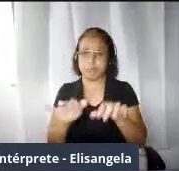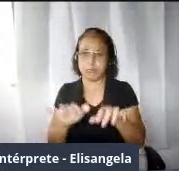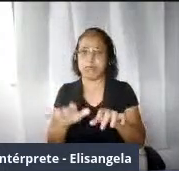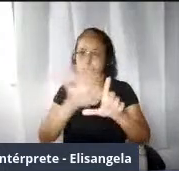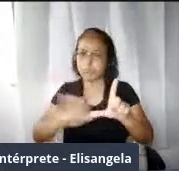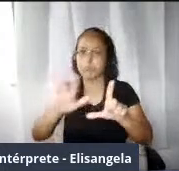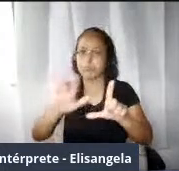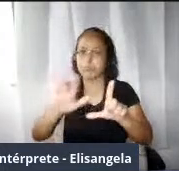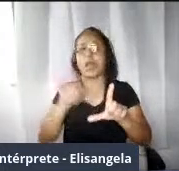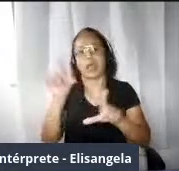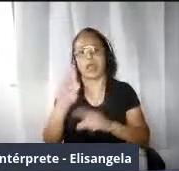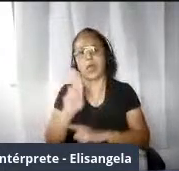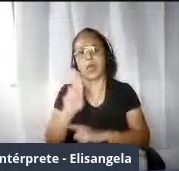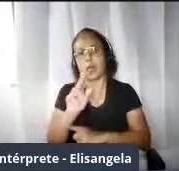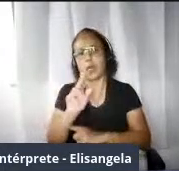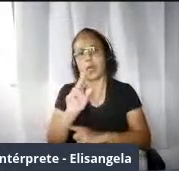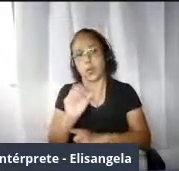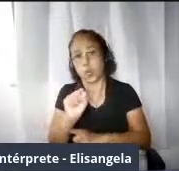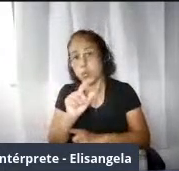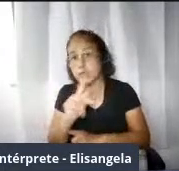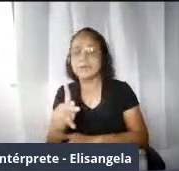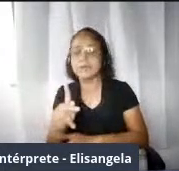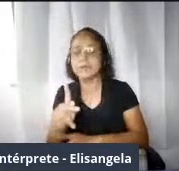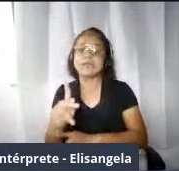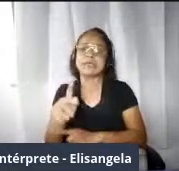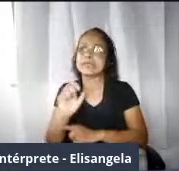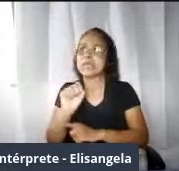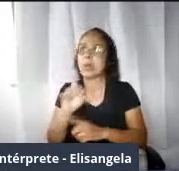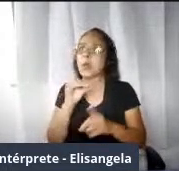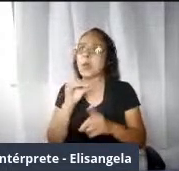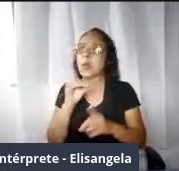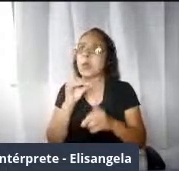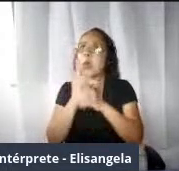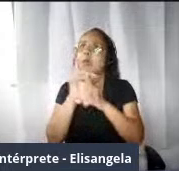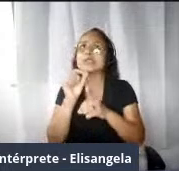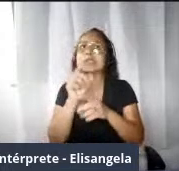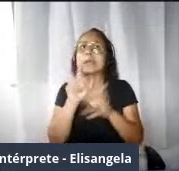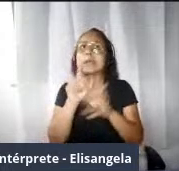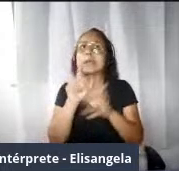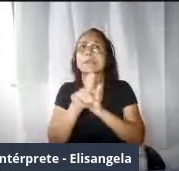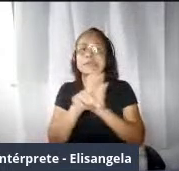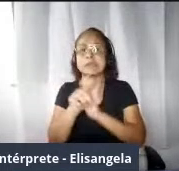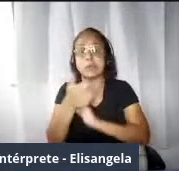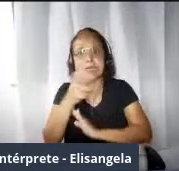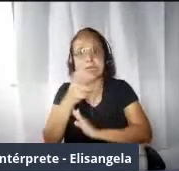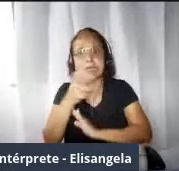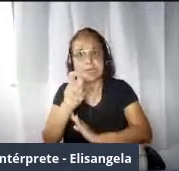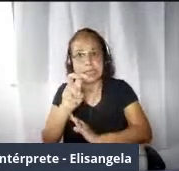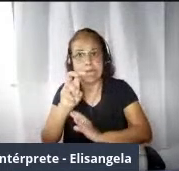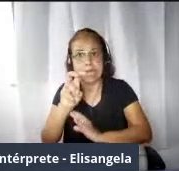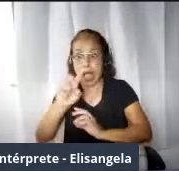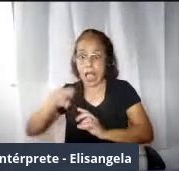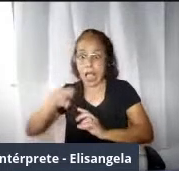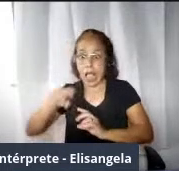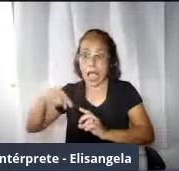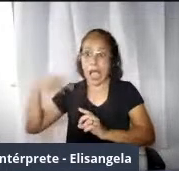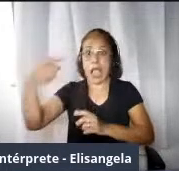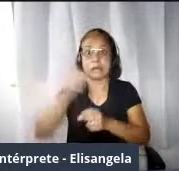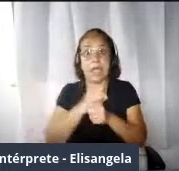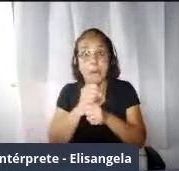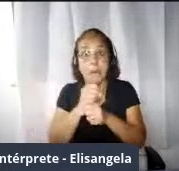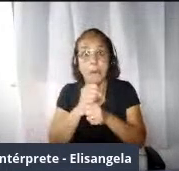trabalho tem. Hoje, quando eu olho 15 anos depois, eu encontro várias, né? Mas de qualquer maneira, eu botei aqui a capa de um livro que foi